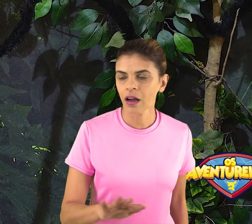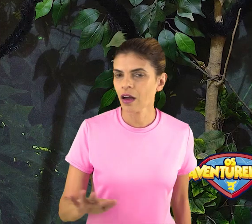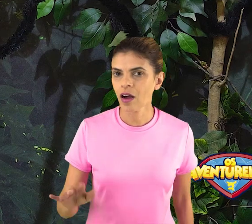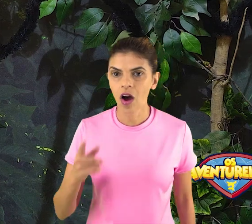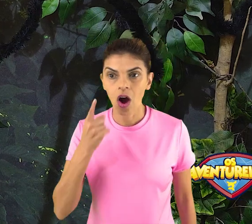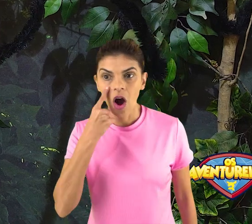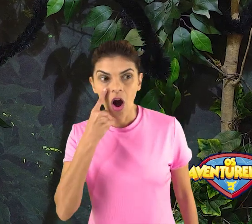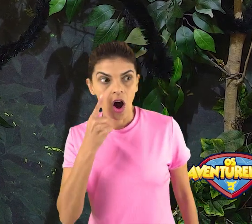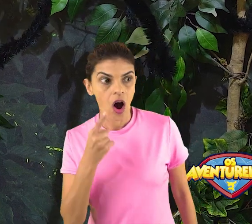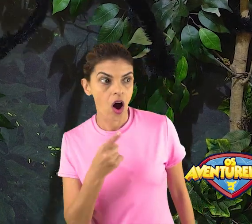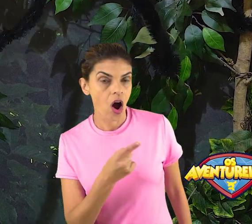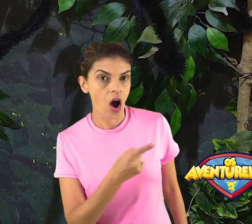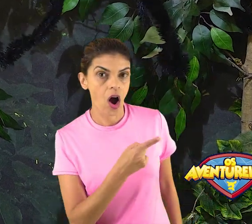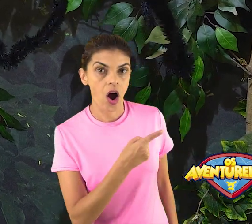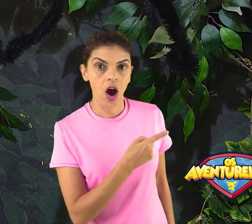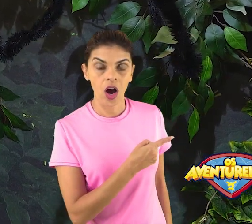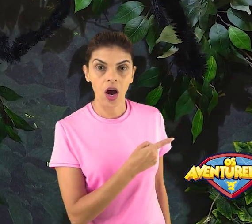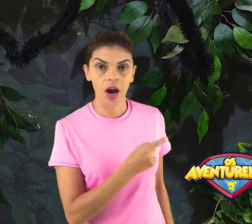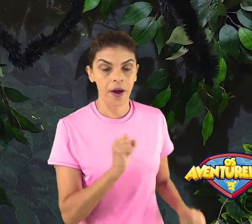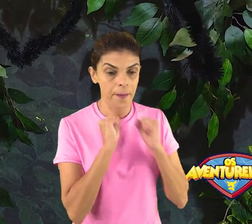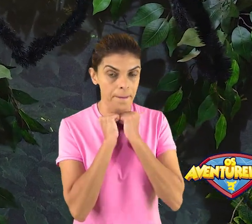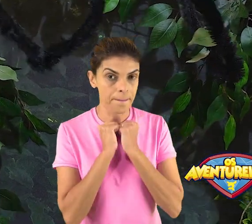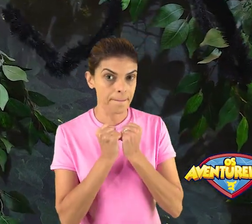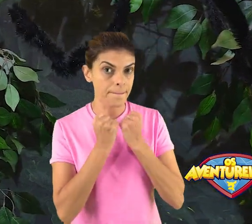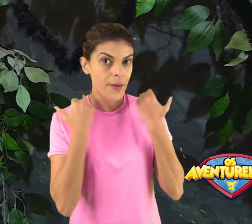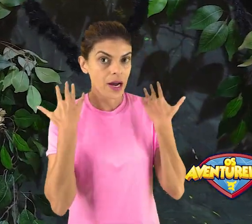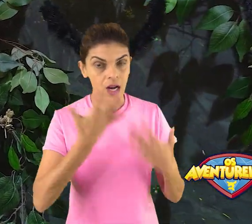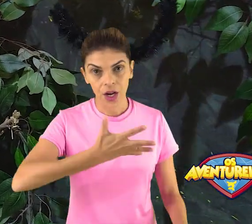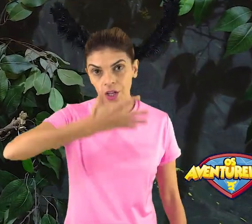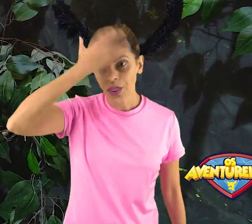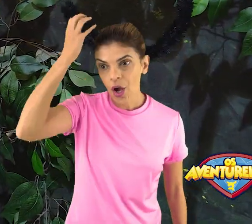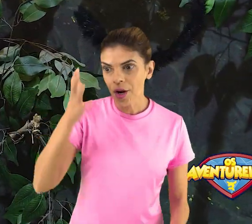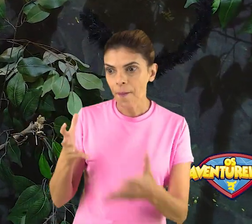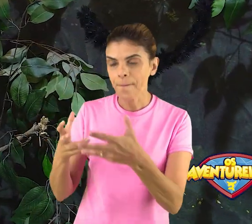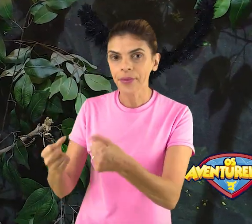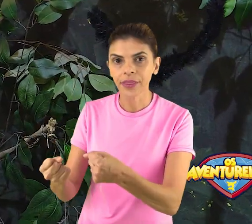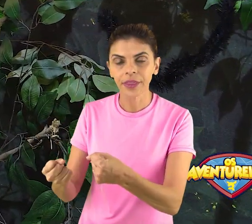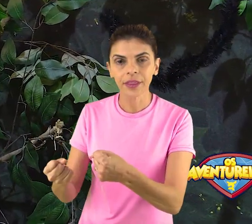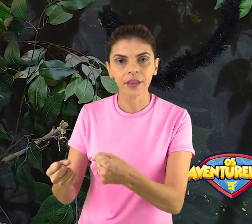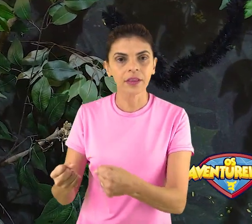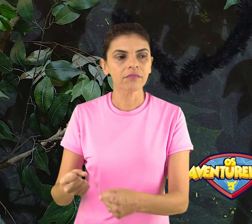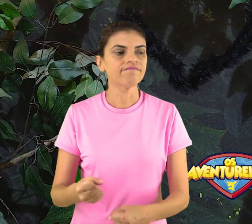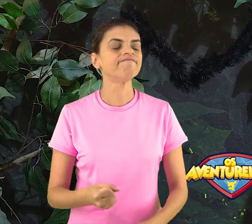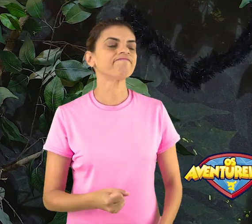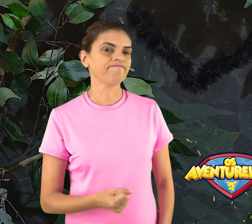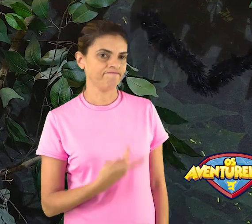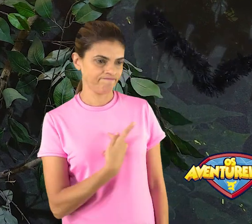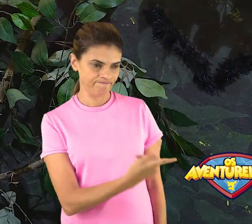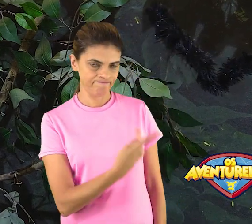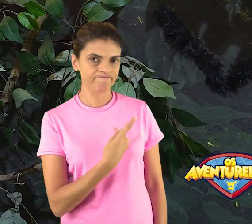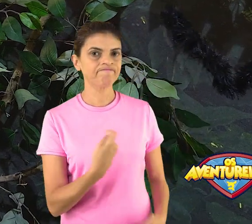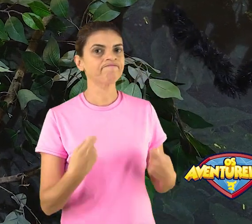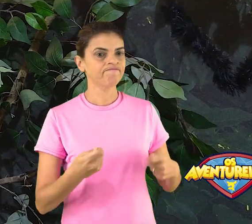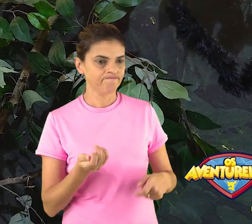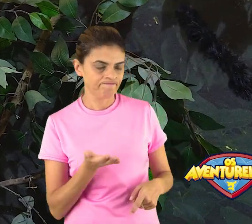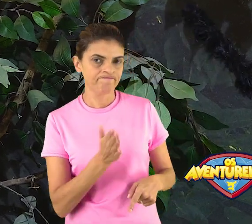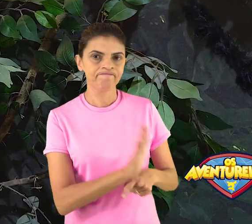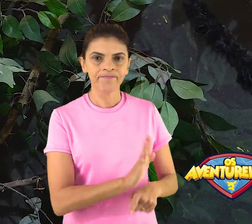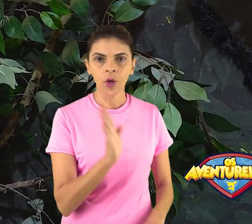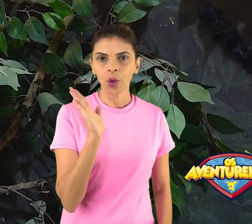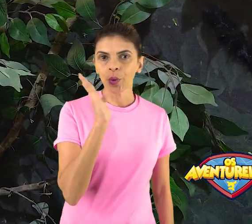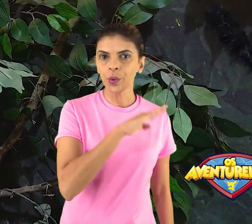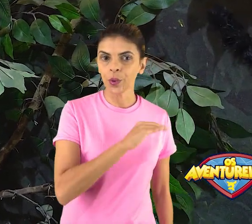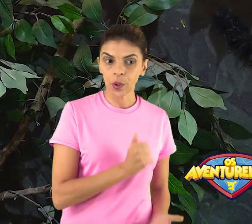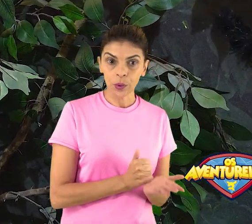Olha lá, Gi. A Pandora capturou alguém. A gente precisa fazer alguma coisa antes que